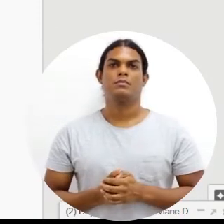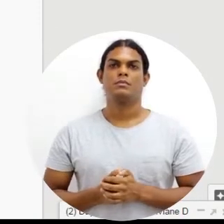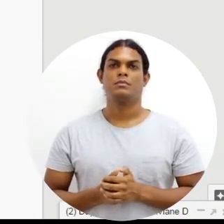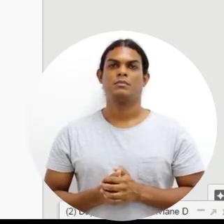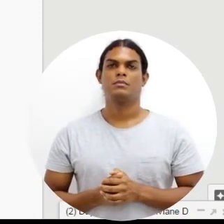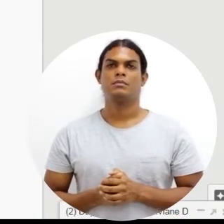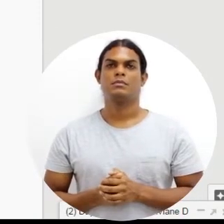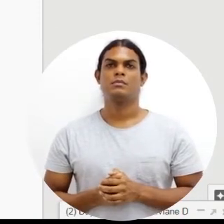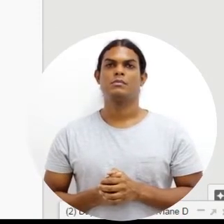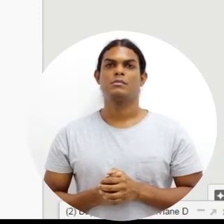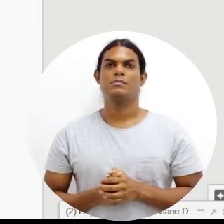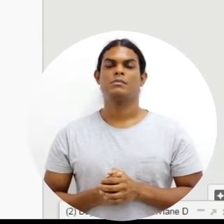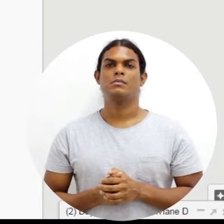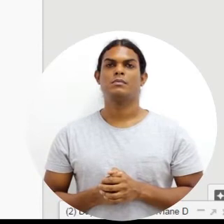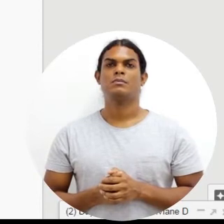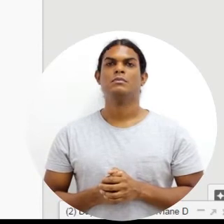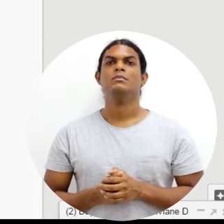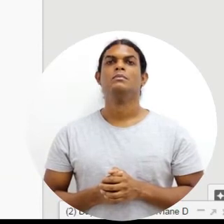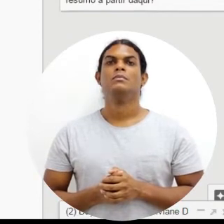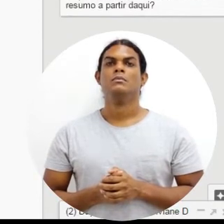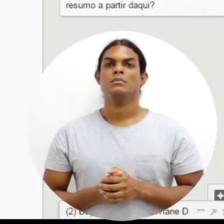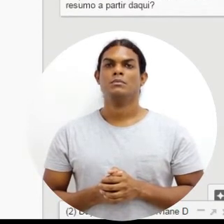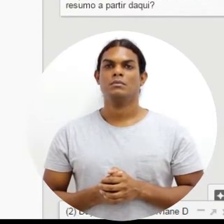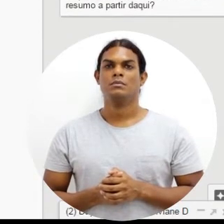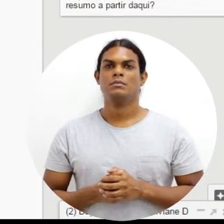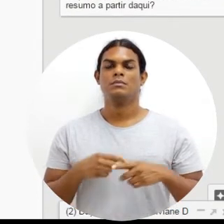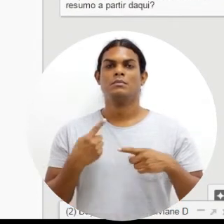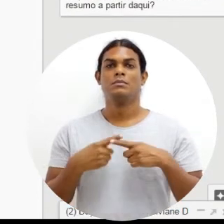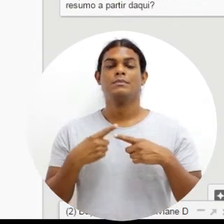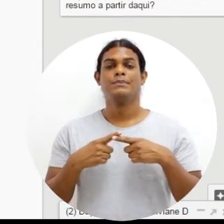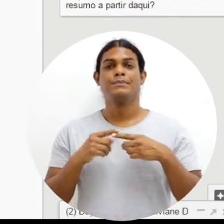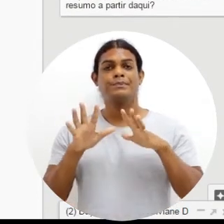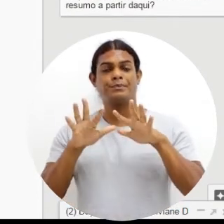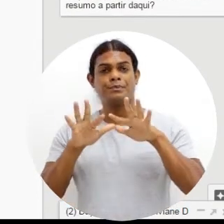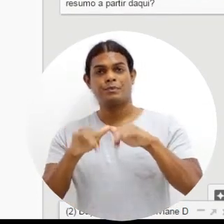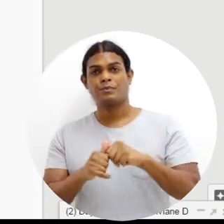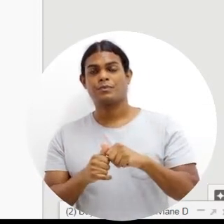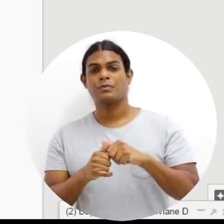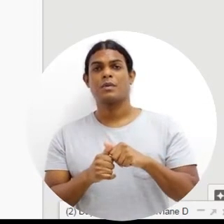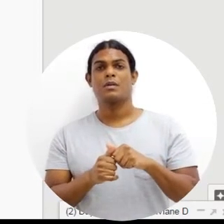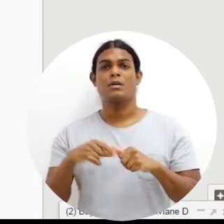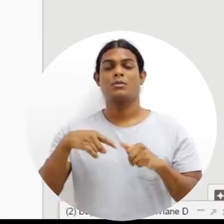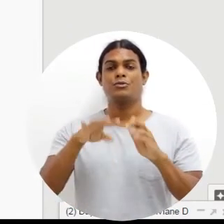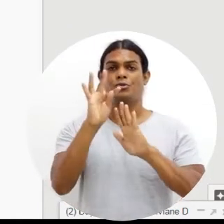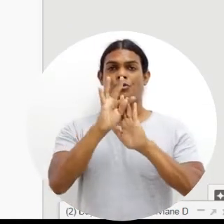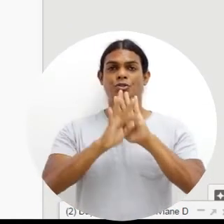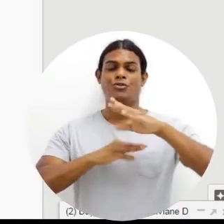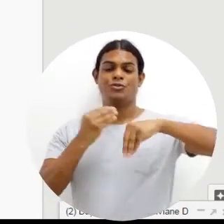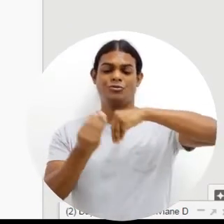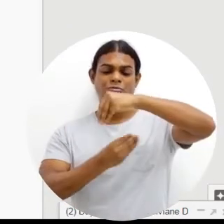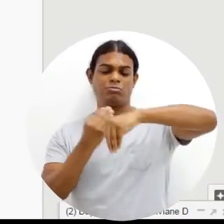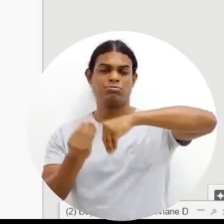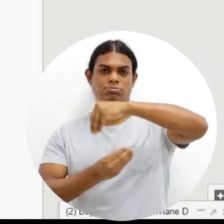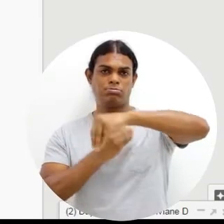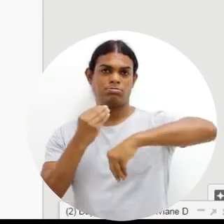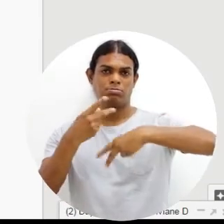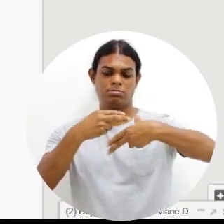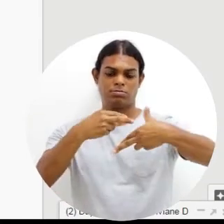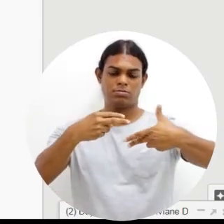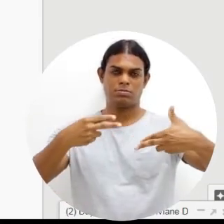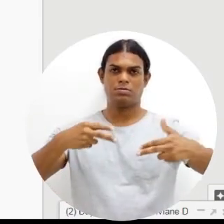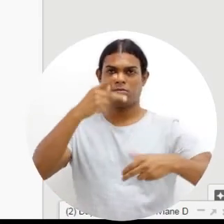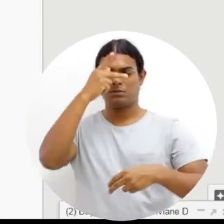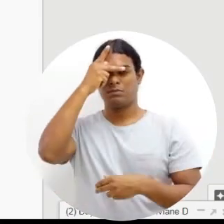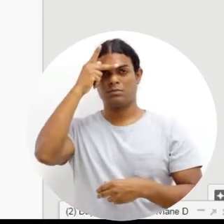Porque no final das contas o material ele fica tão misturado pela fala de todas as pessoas que você acaba não sabendo quem de fato